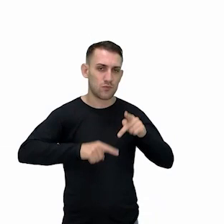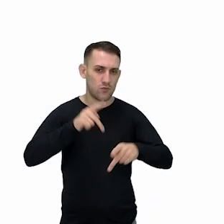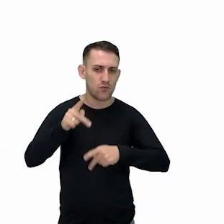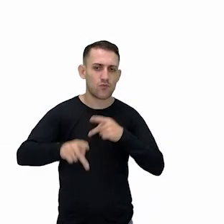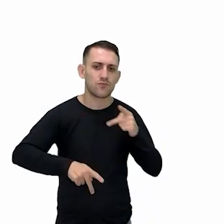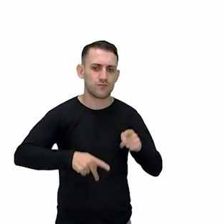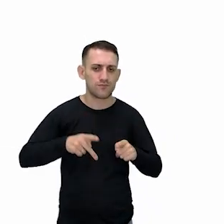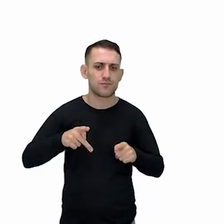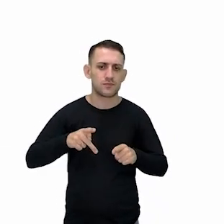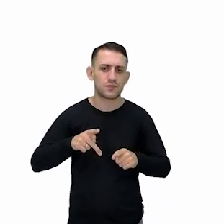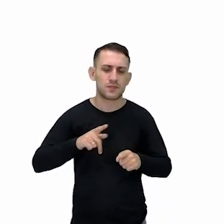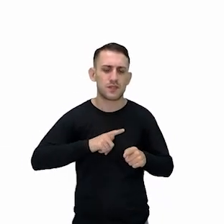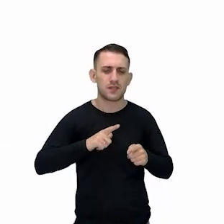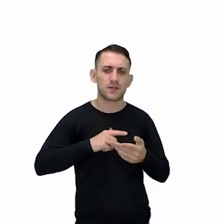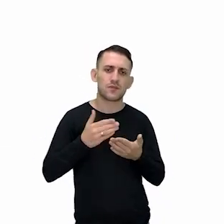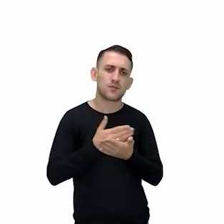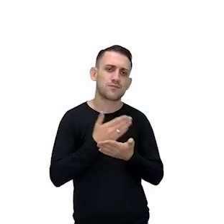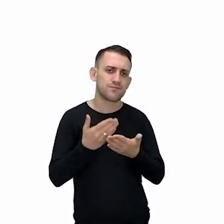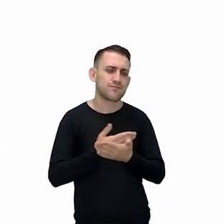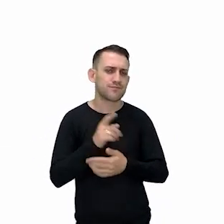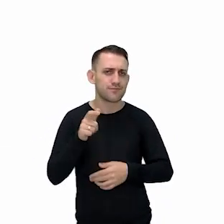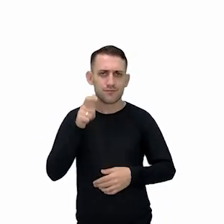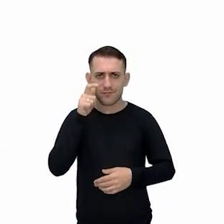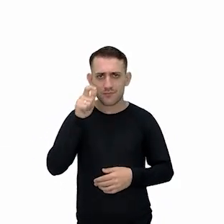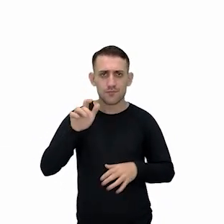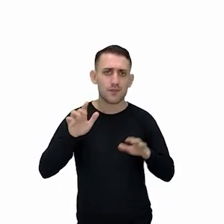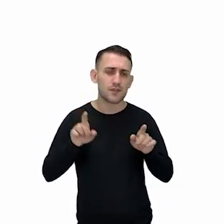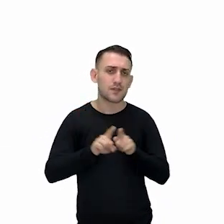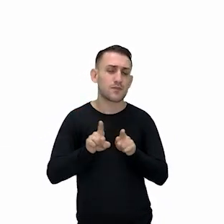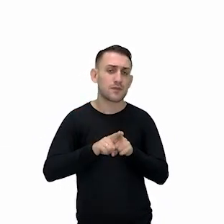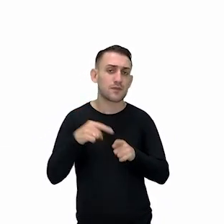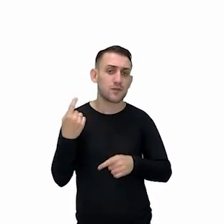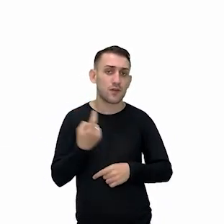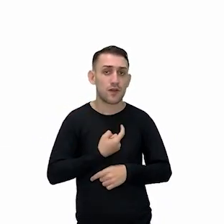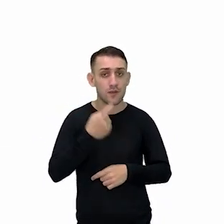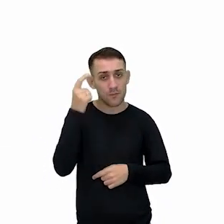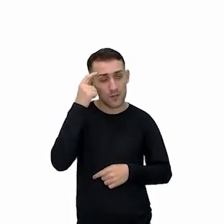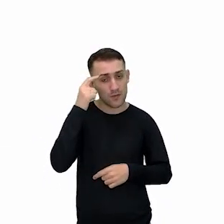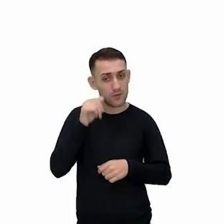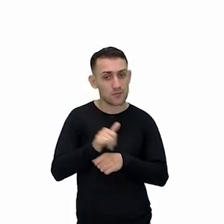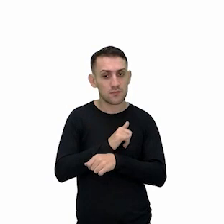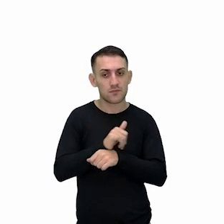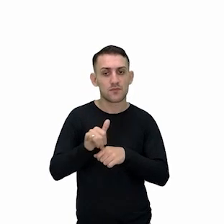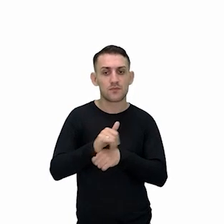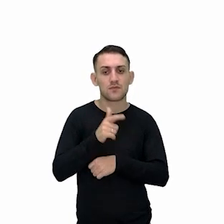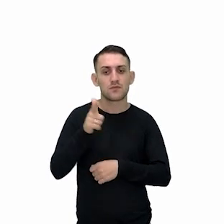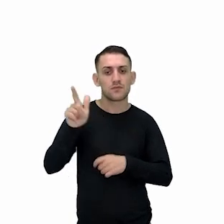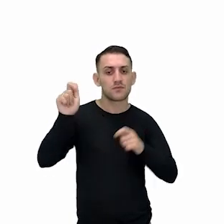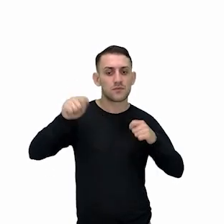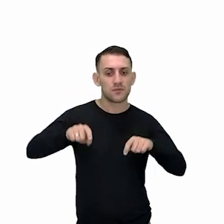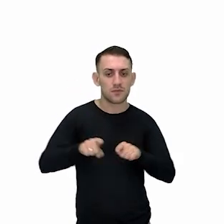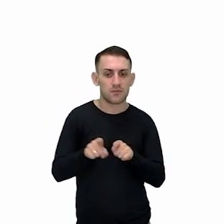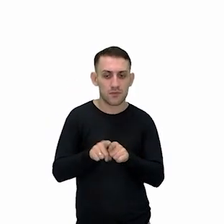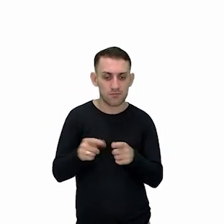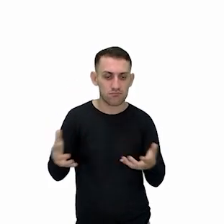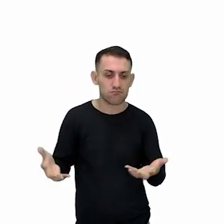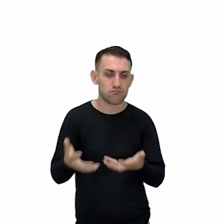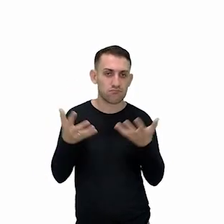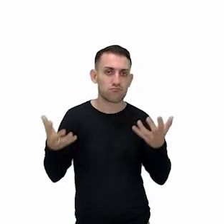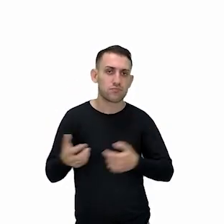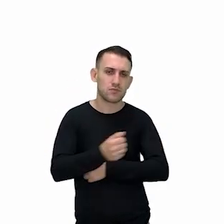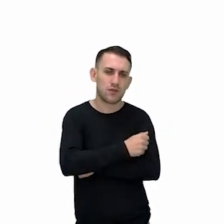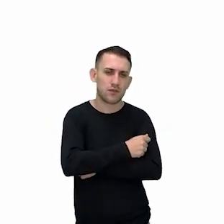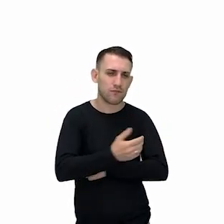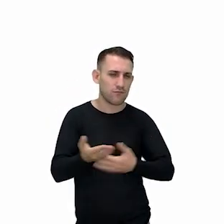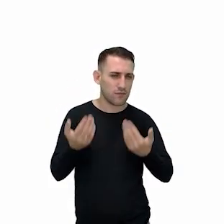a abordagem do caderno ela é bem interessante, mas pensamos numa outra estratégia que pode animar mais os estudantes.